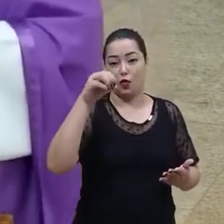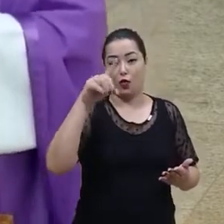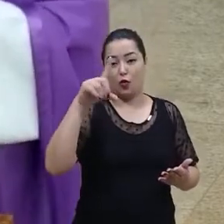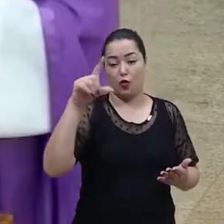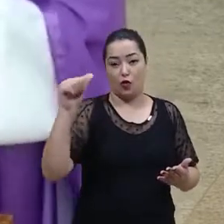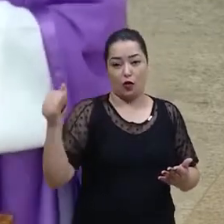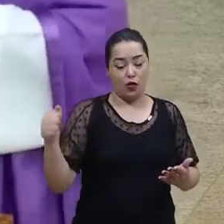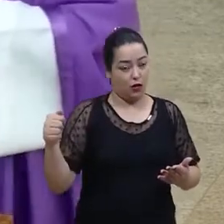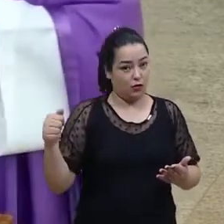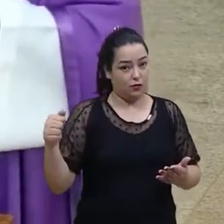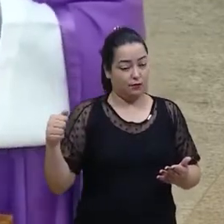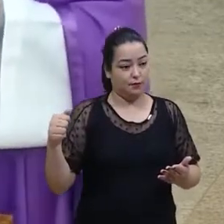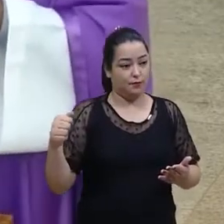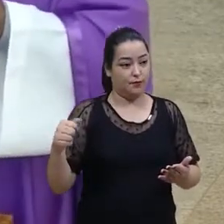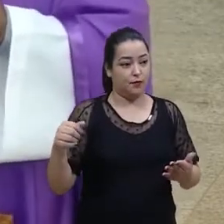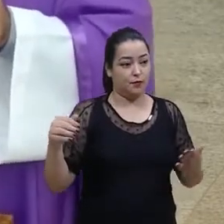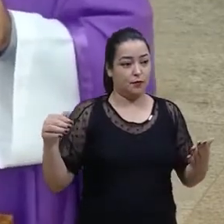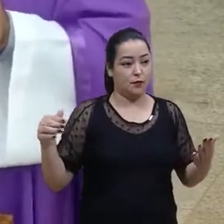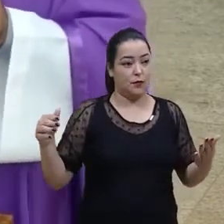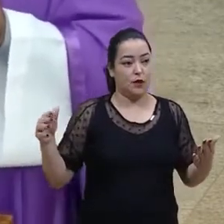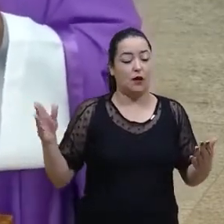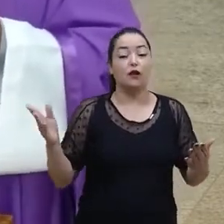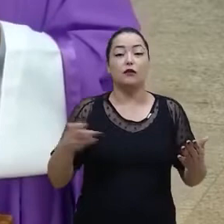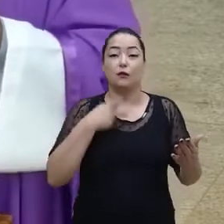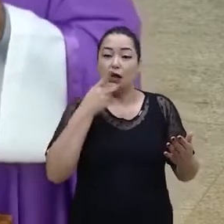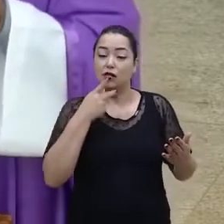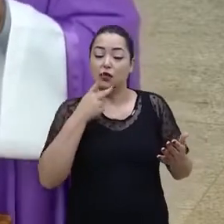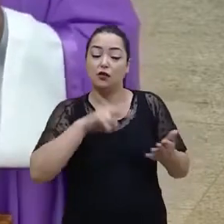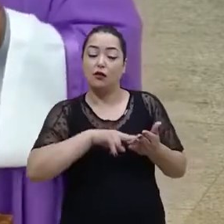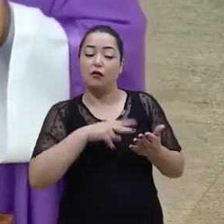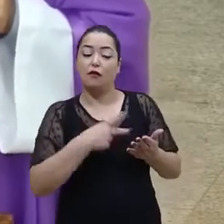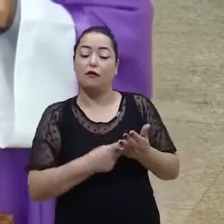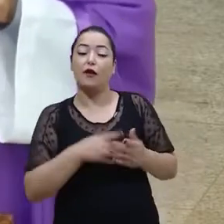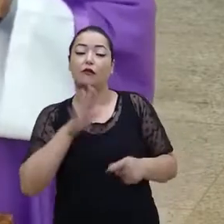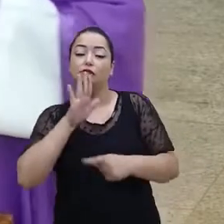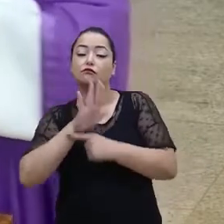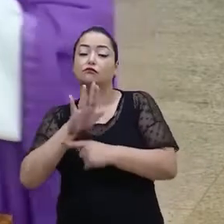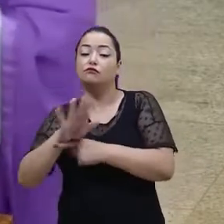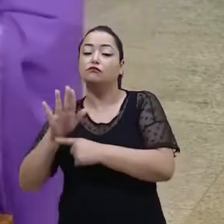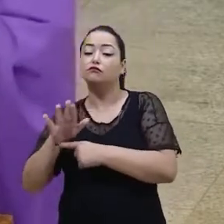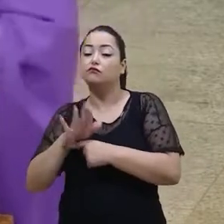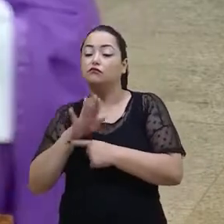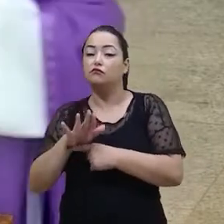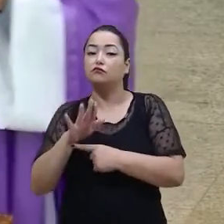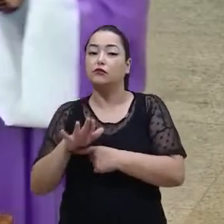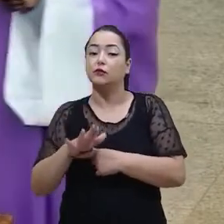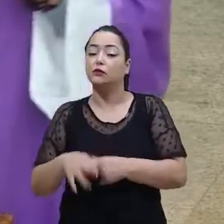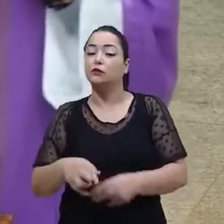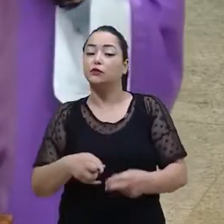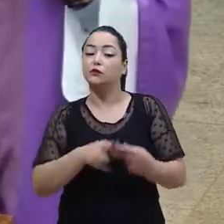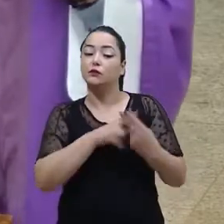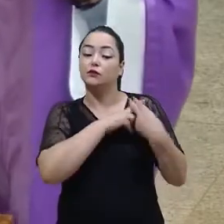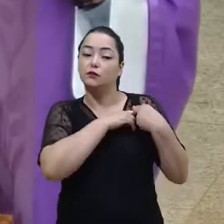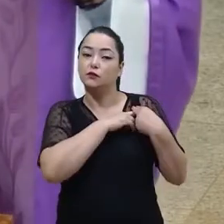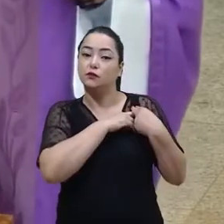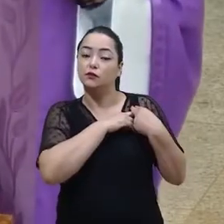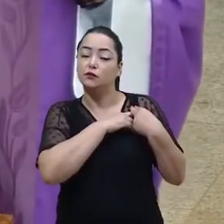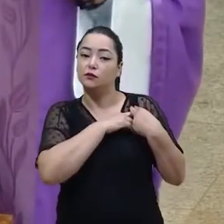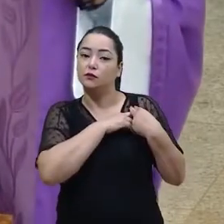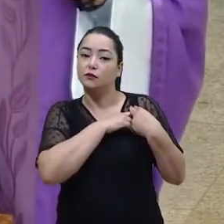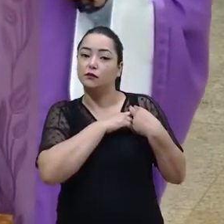esmola tempo de Jesus sinta mas no fundo no fundo da quer dizer caridade uma caridade responsável